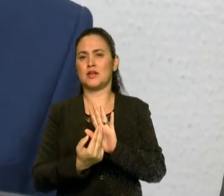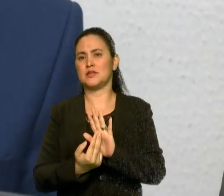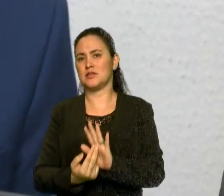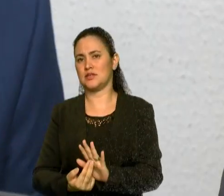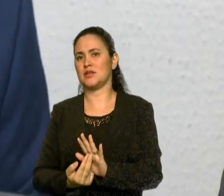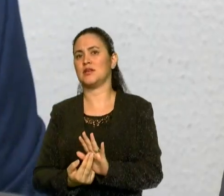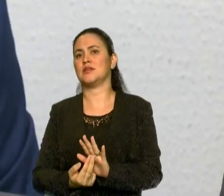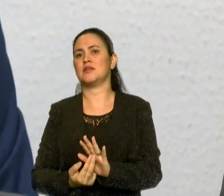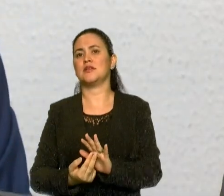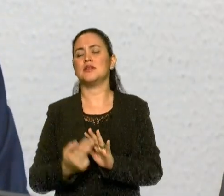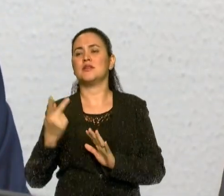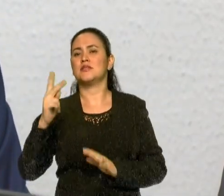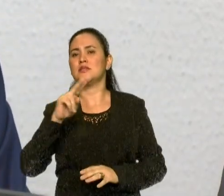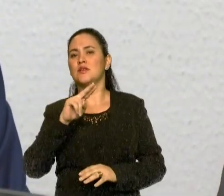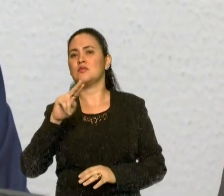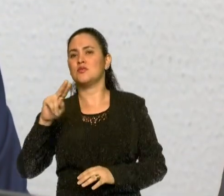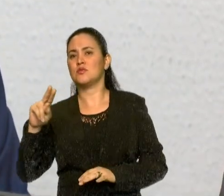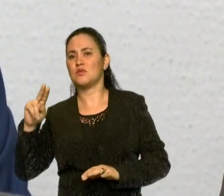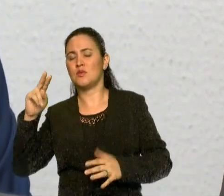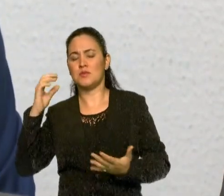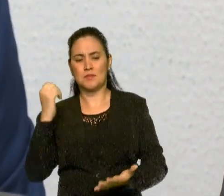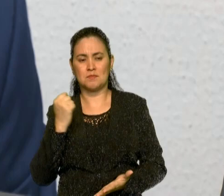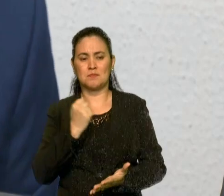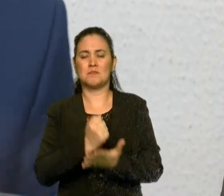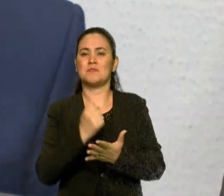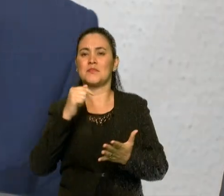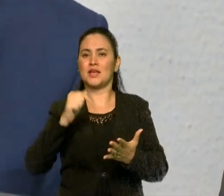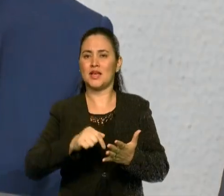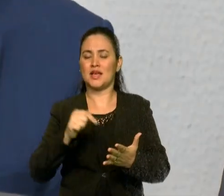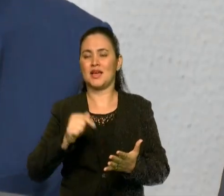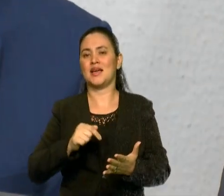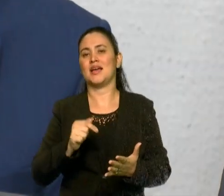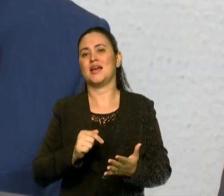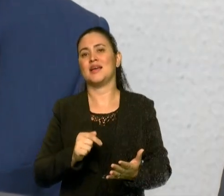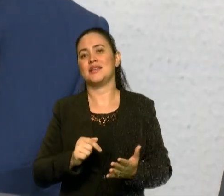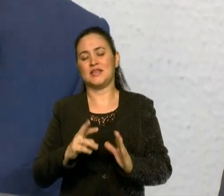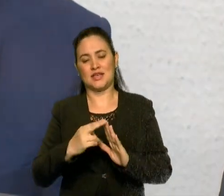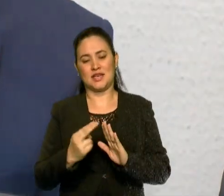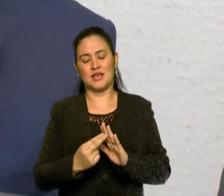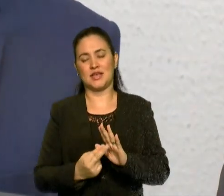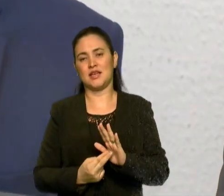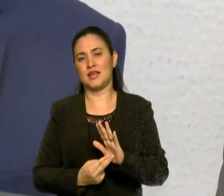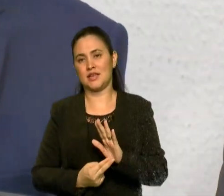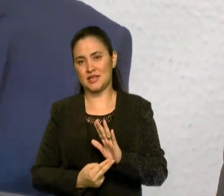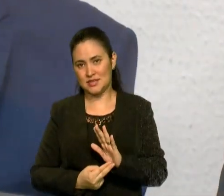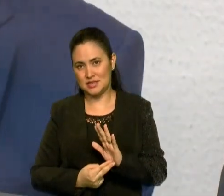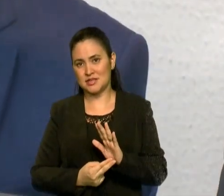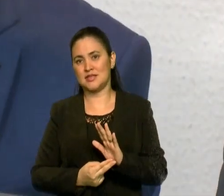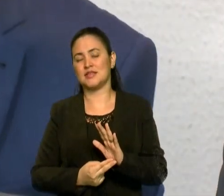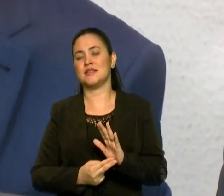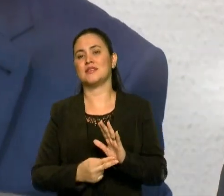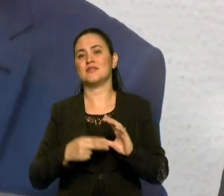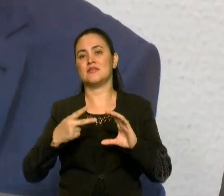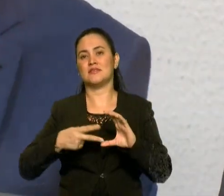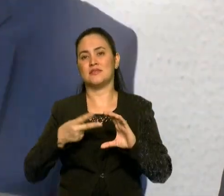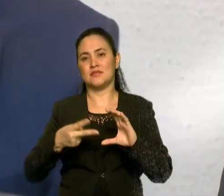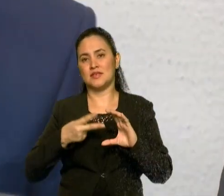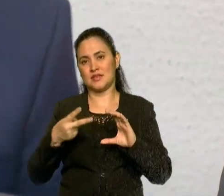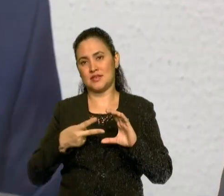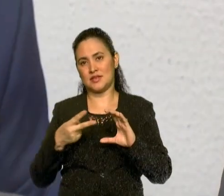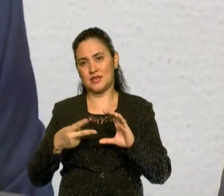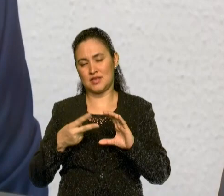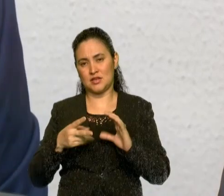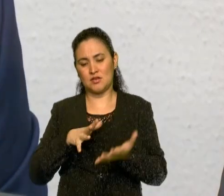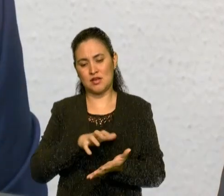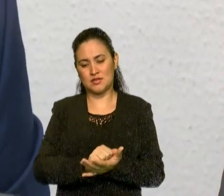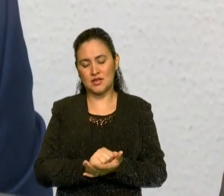anais desta casa. Eu tenho certeza que o presidente Ricardo Rodrigues fará questão de gravar o nome de cada um dos senhores que por aqui passaram,